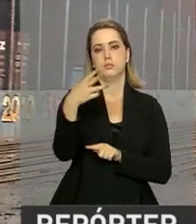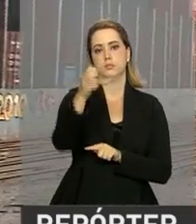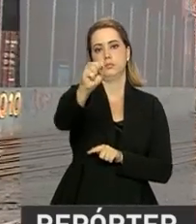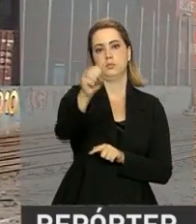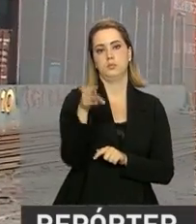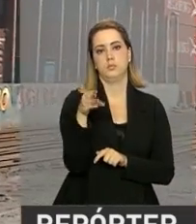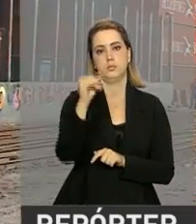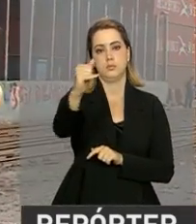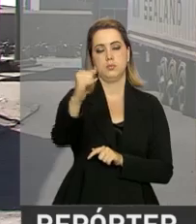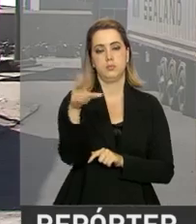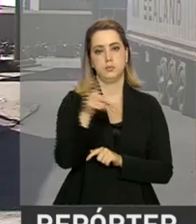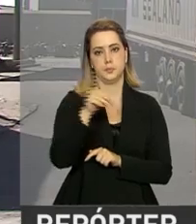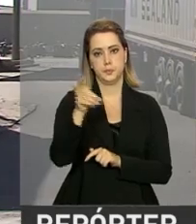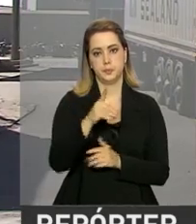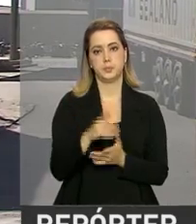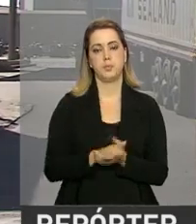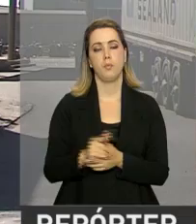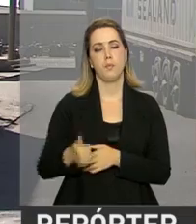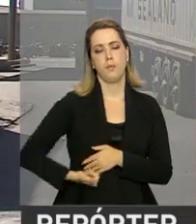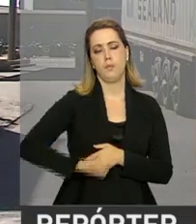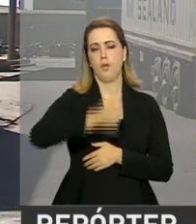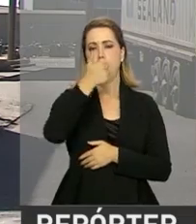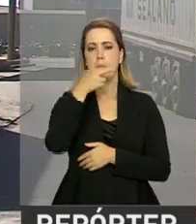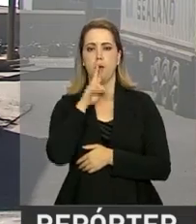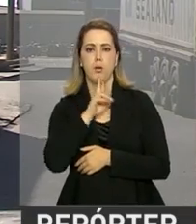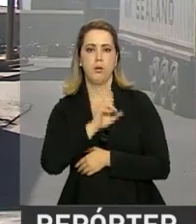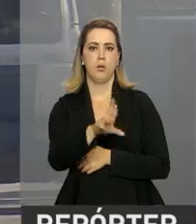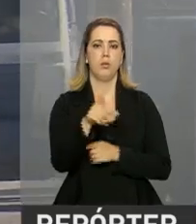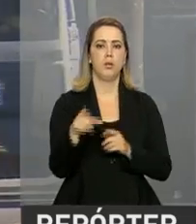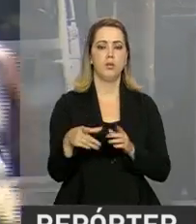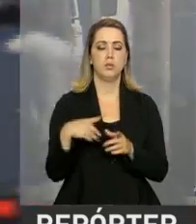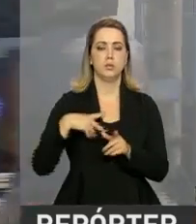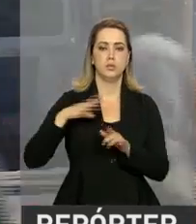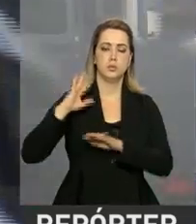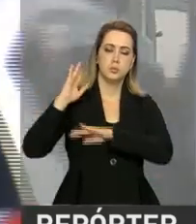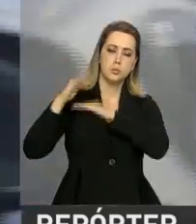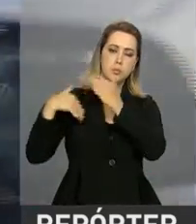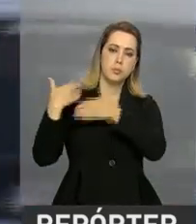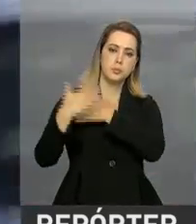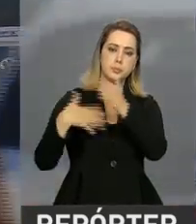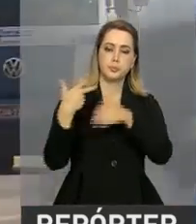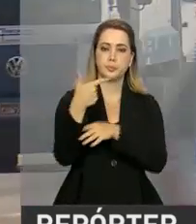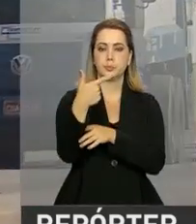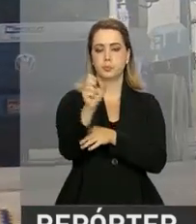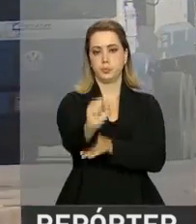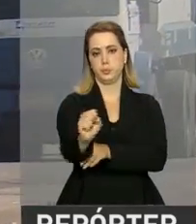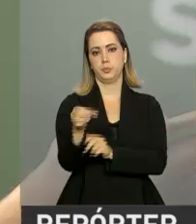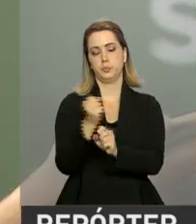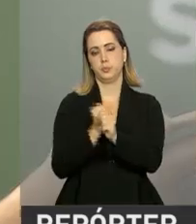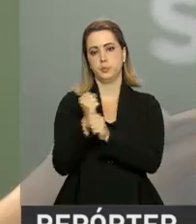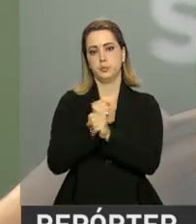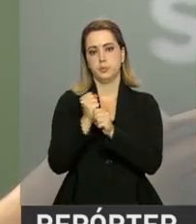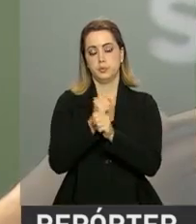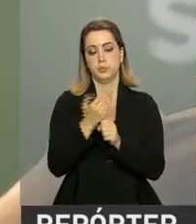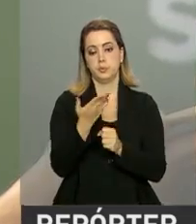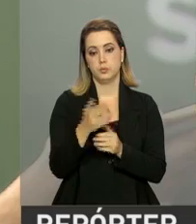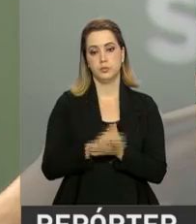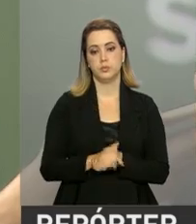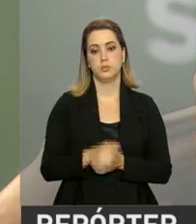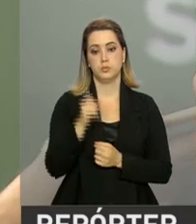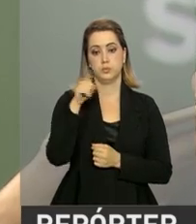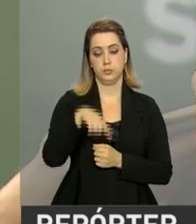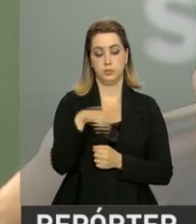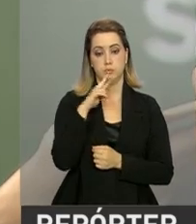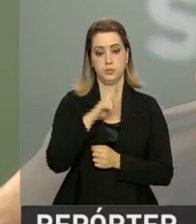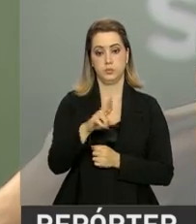bilhões me de Dólares é o melhor resultado da Série histórica que começou há 28 anos ele é resultado de uma